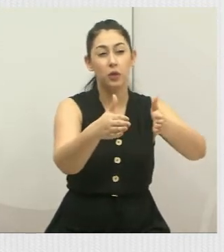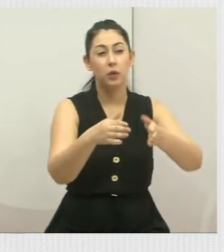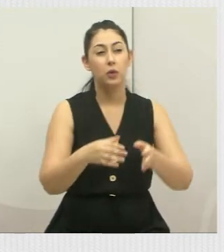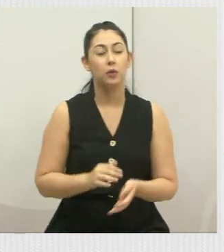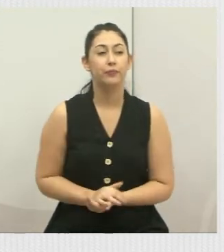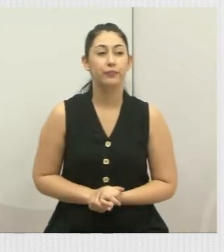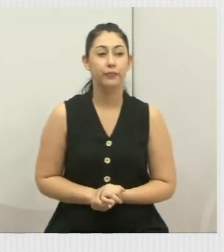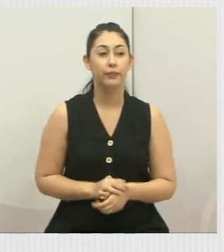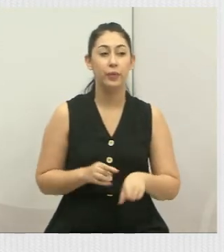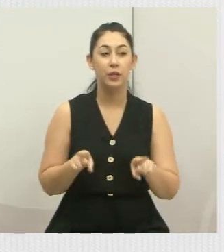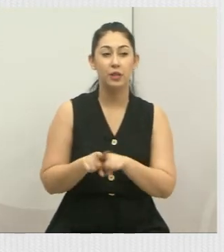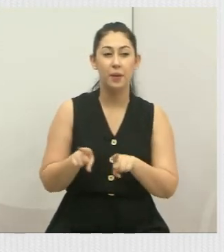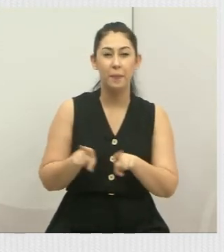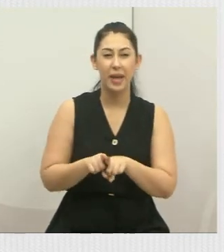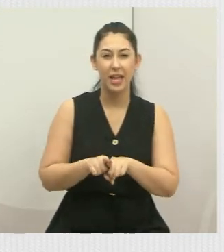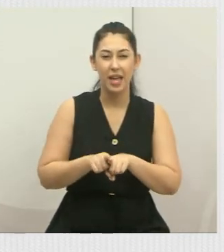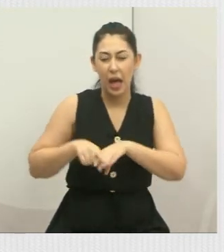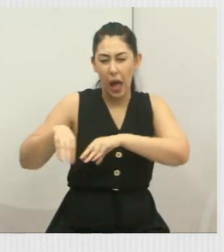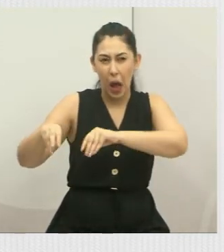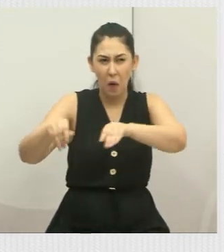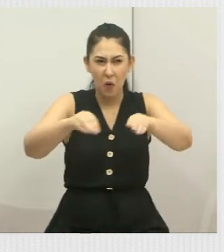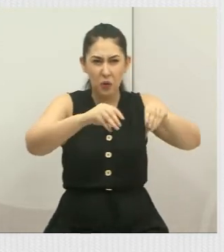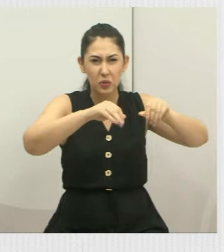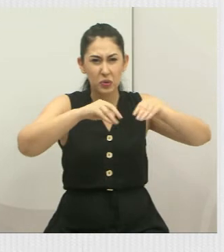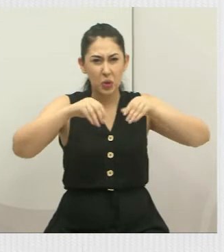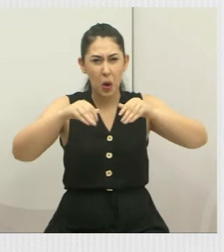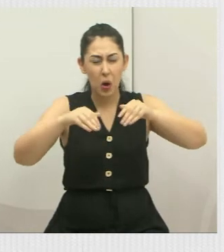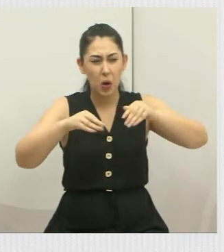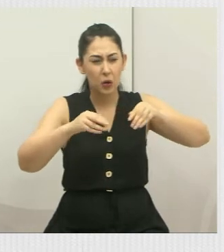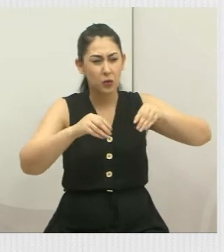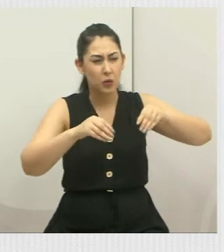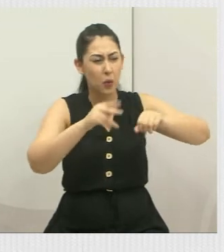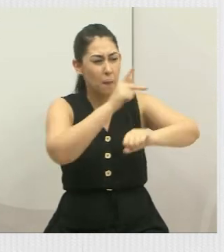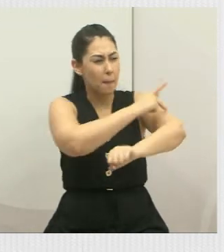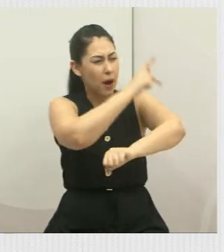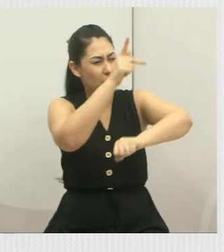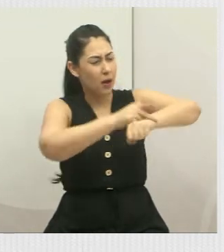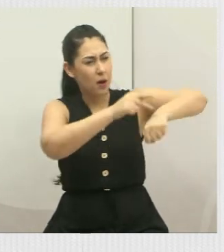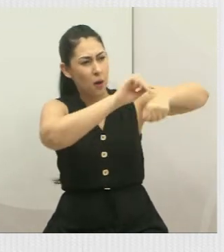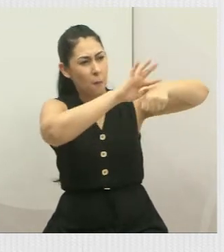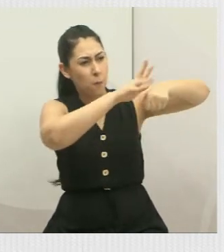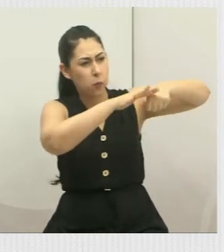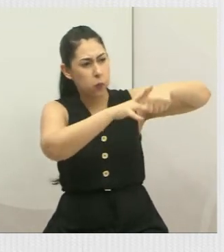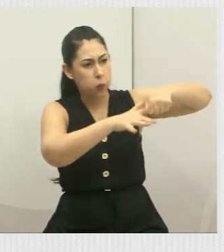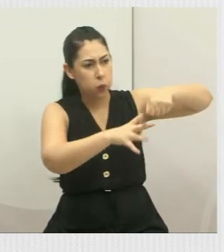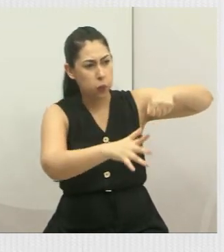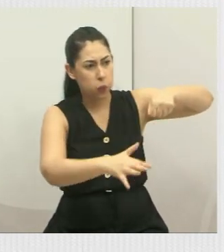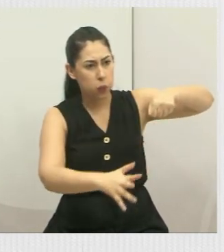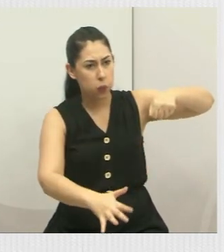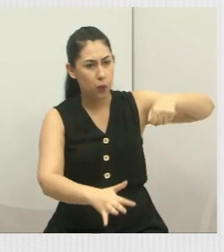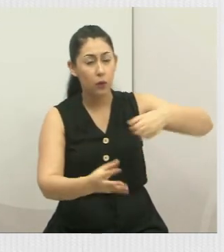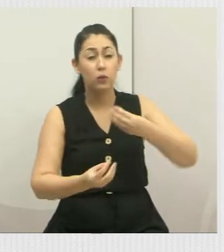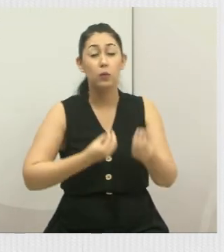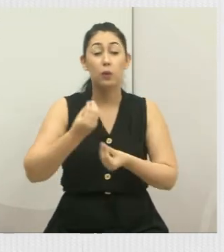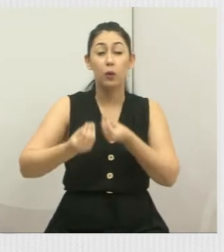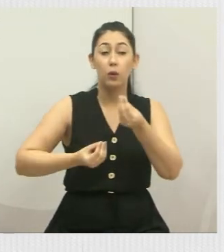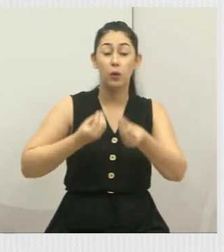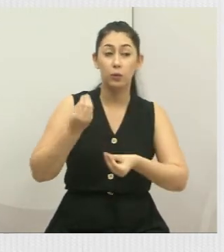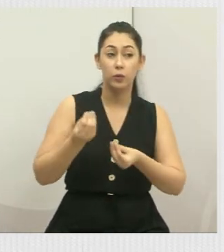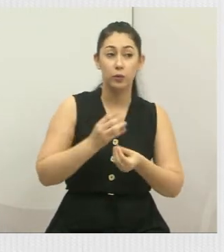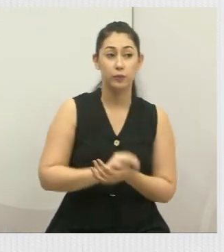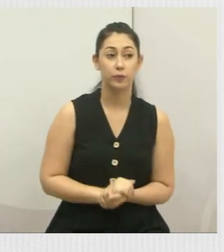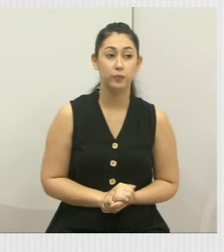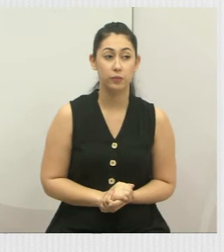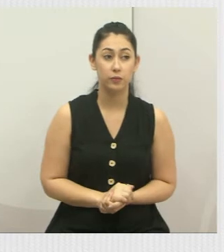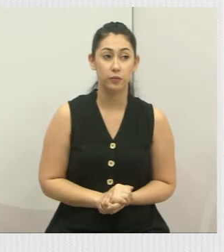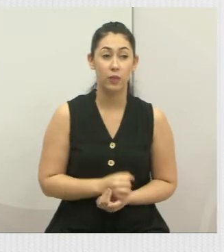18, erosão do solo ou erosão das margens dos rios. Como você avalia isso?